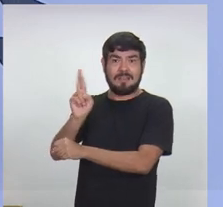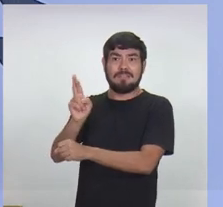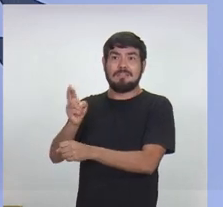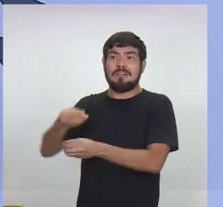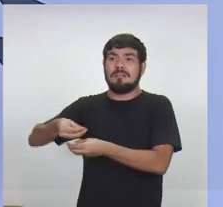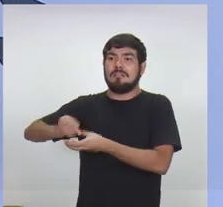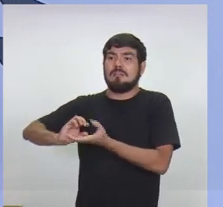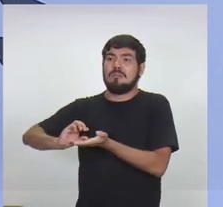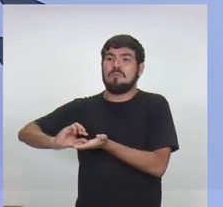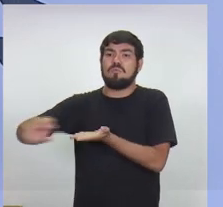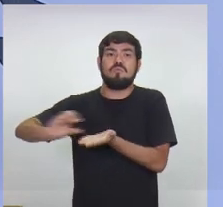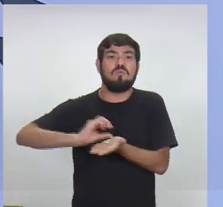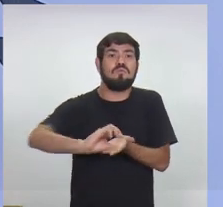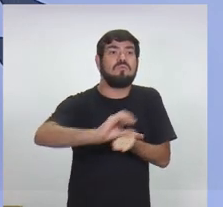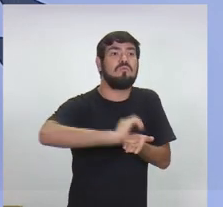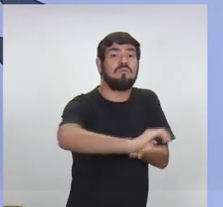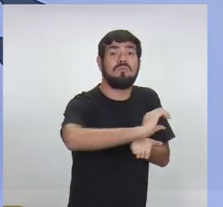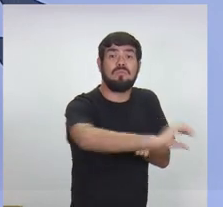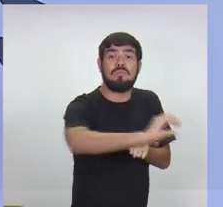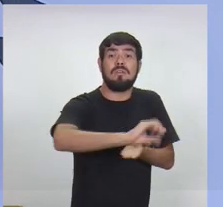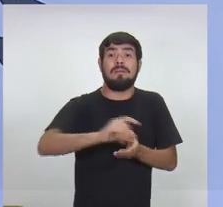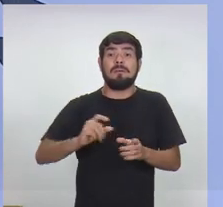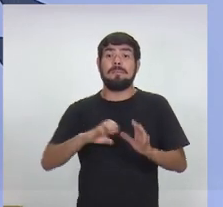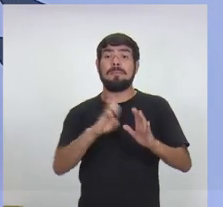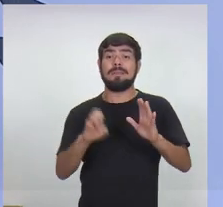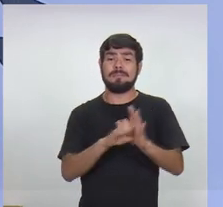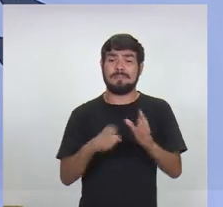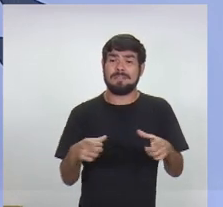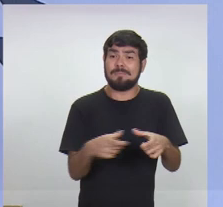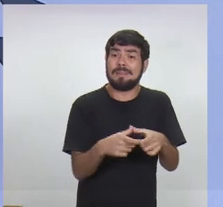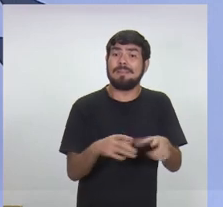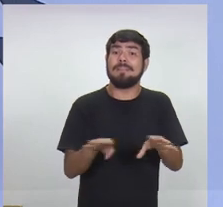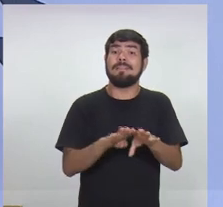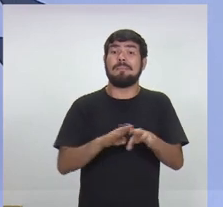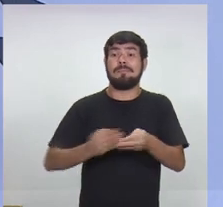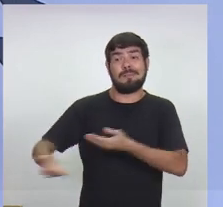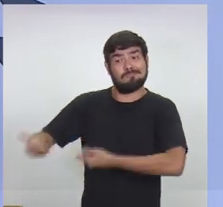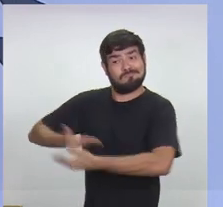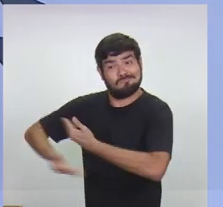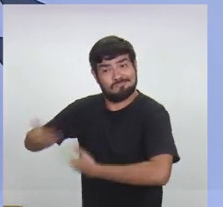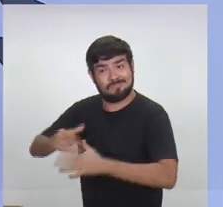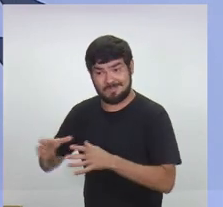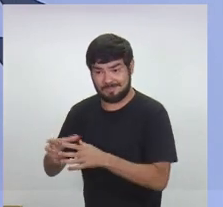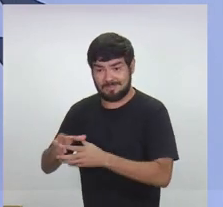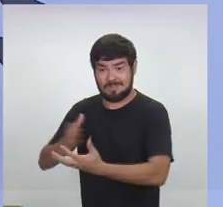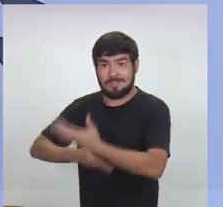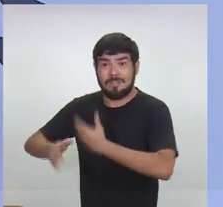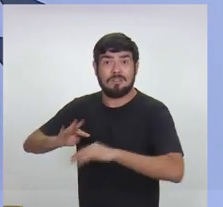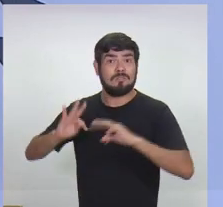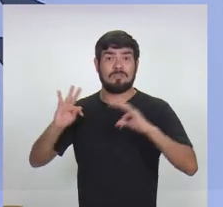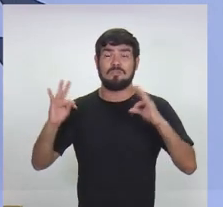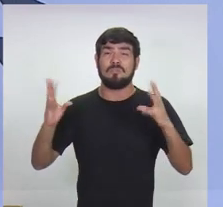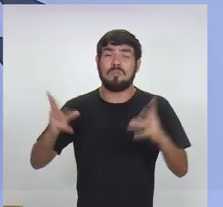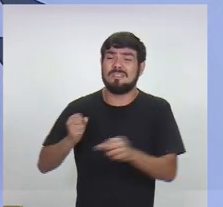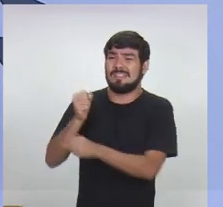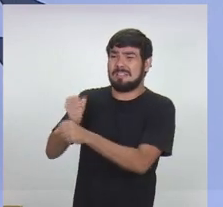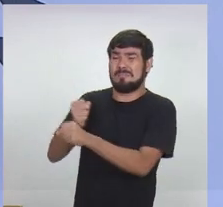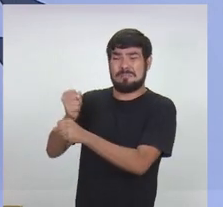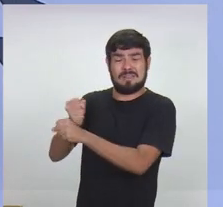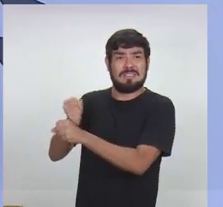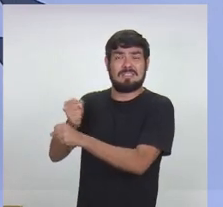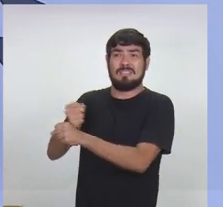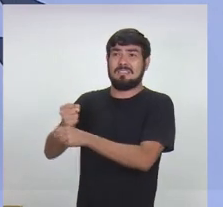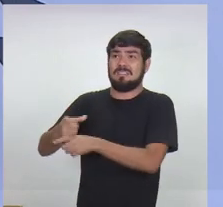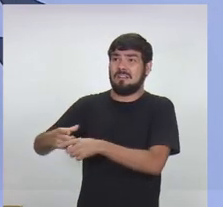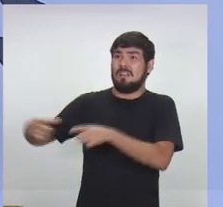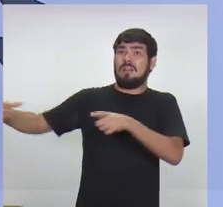e microempresas também para cooperativas todas as grandes obras forem contratadas por empresas e que